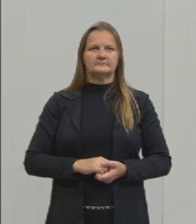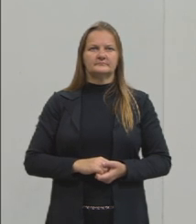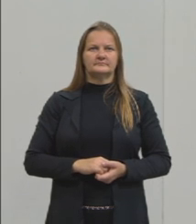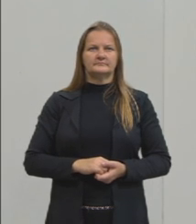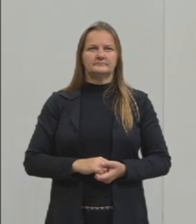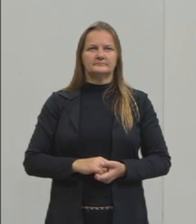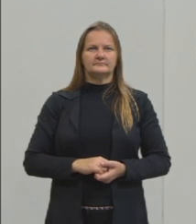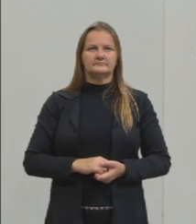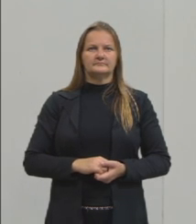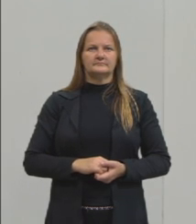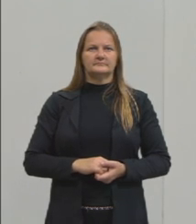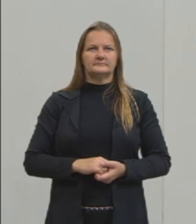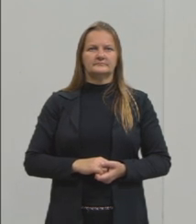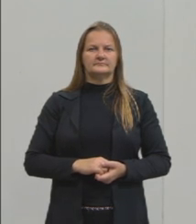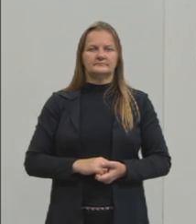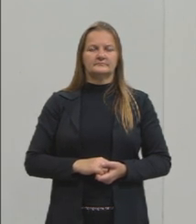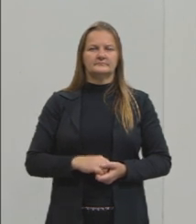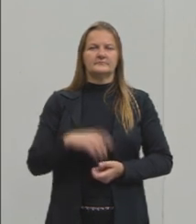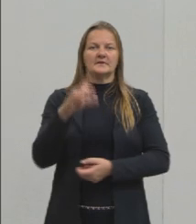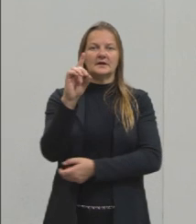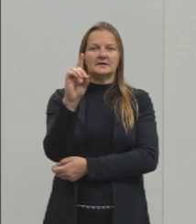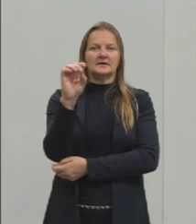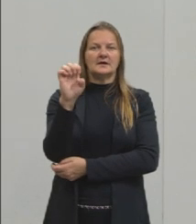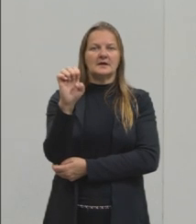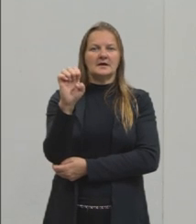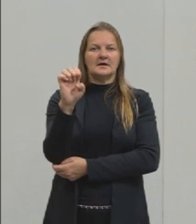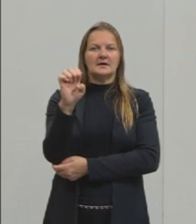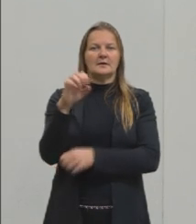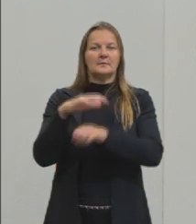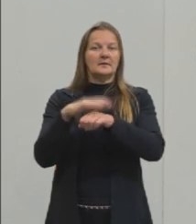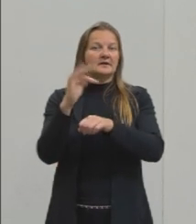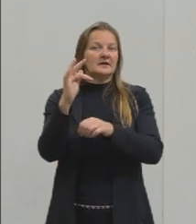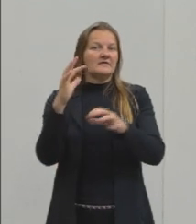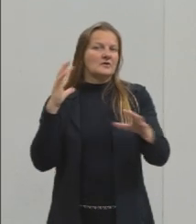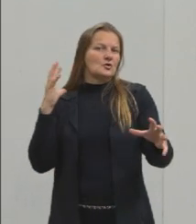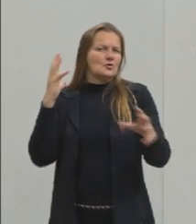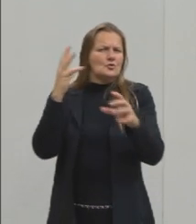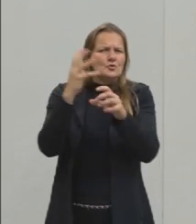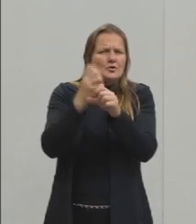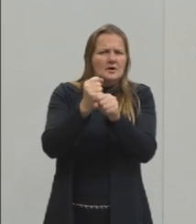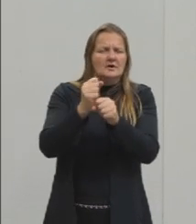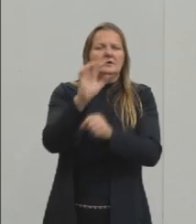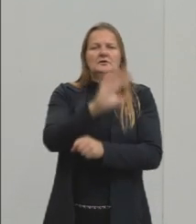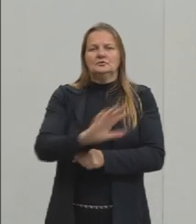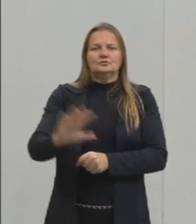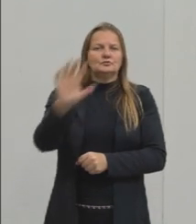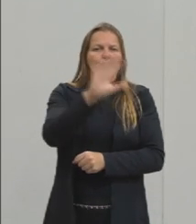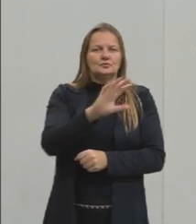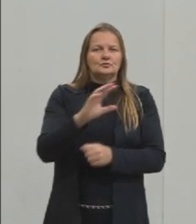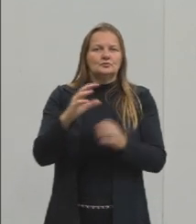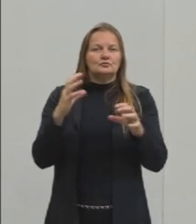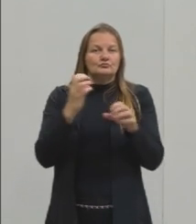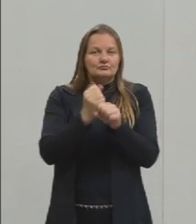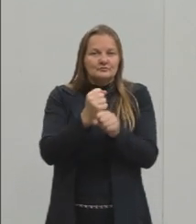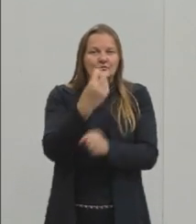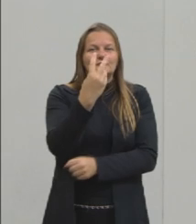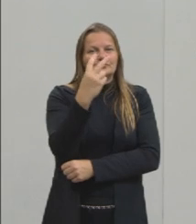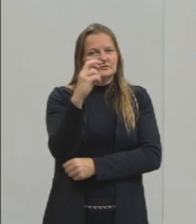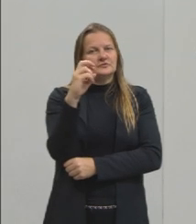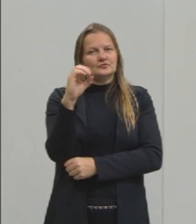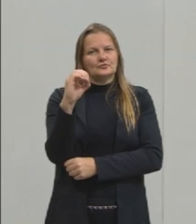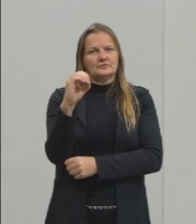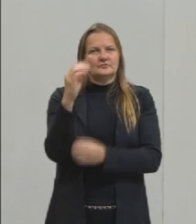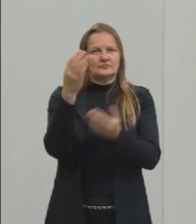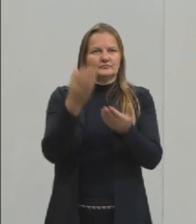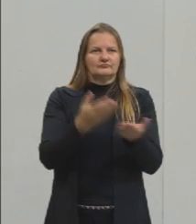ainda de mais Z + F somando então esses esses preso seis valores